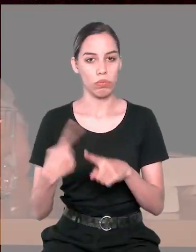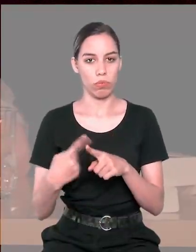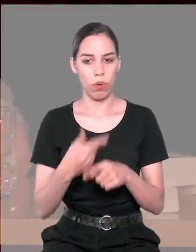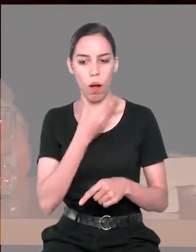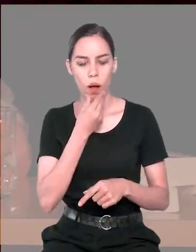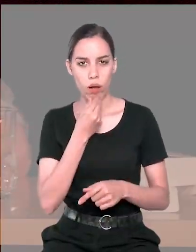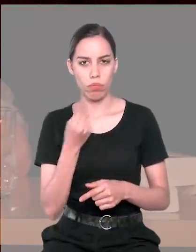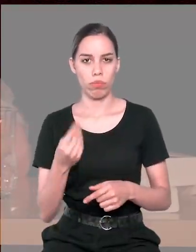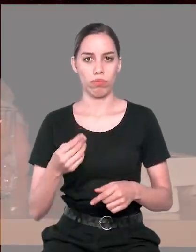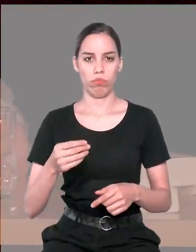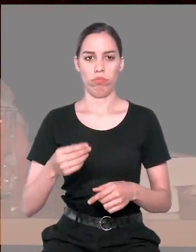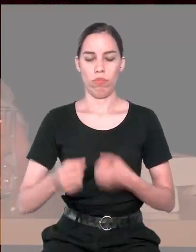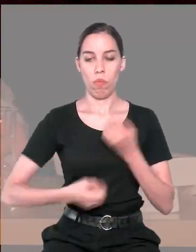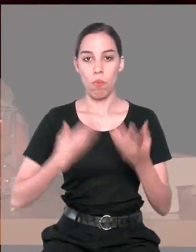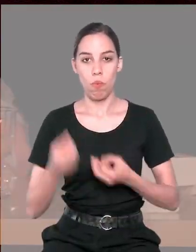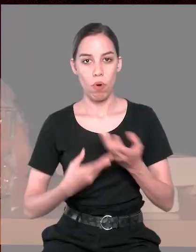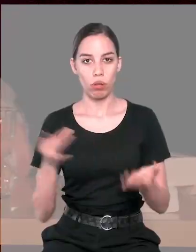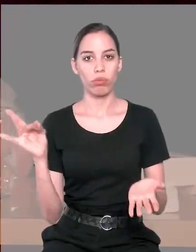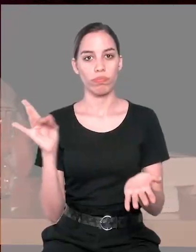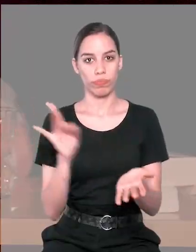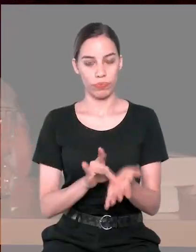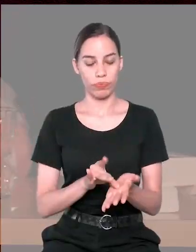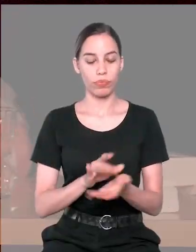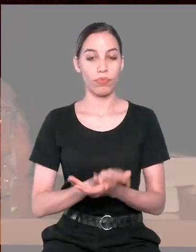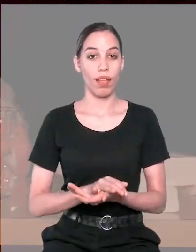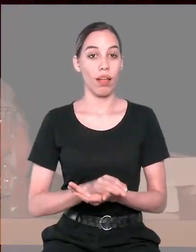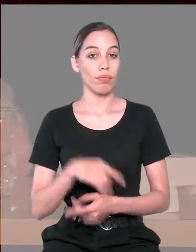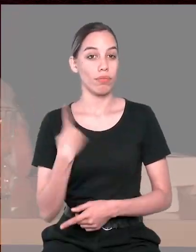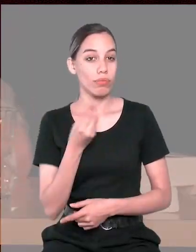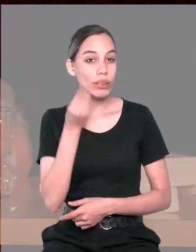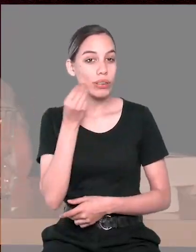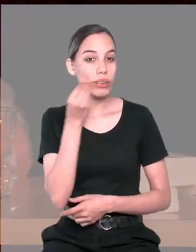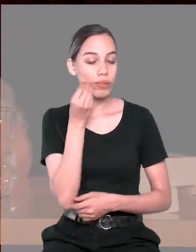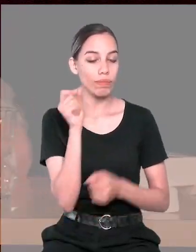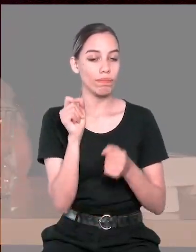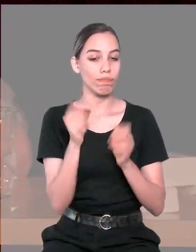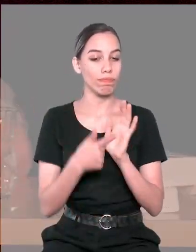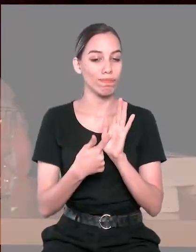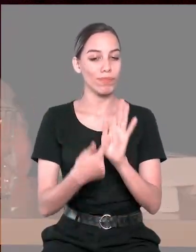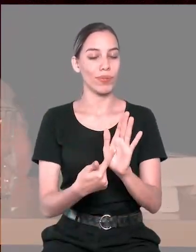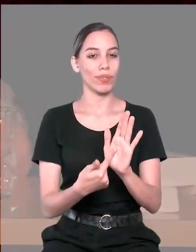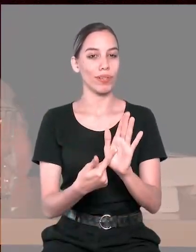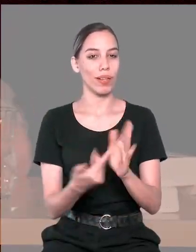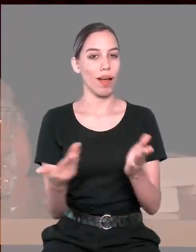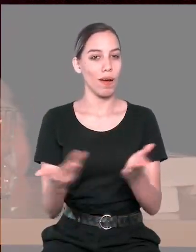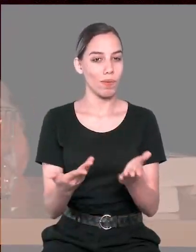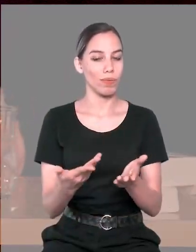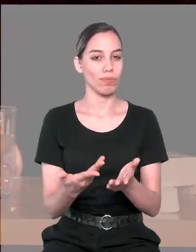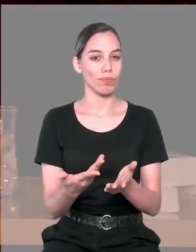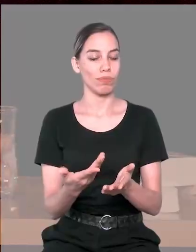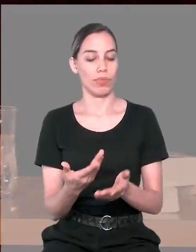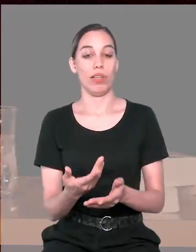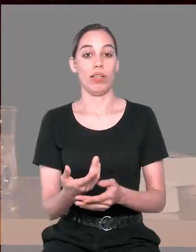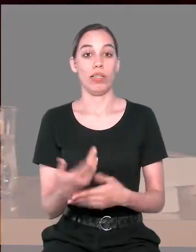do Valéry como um poeta oficial. Né? Vamos tentar trabalhar com essas duas coisas, é isso que eu queria contar um pouco para vocês.